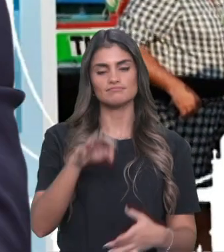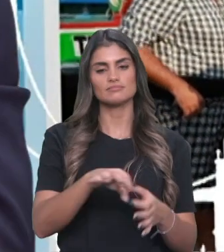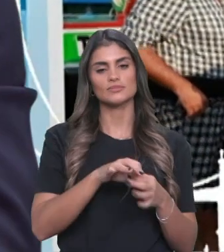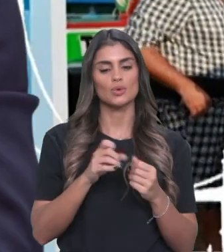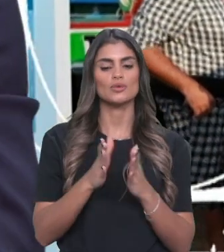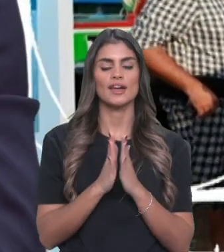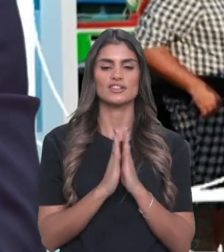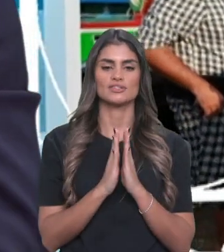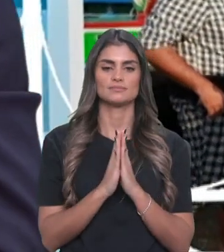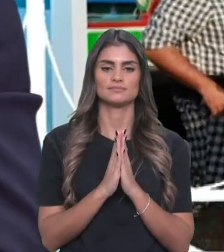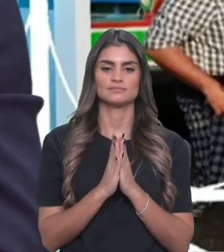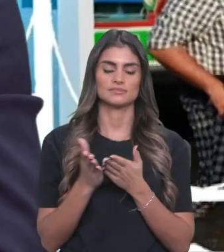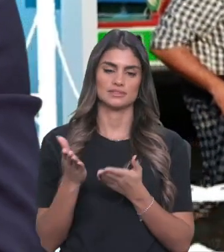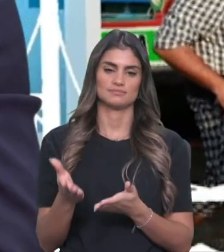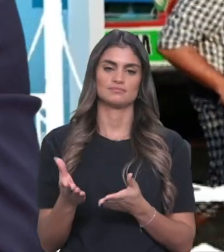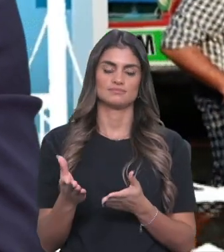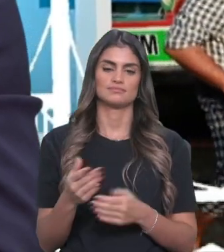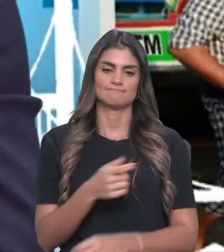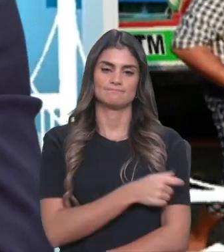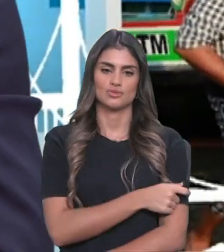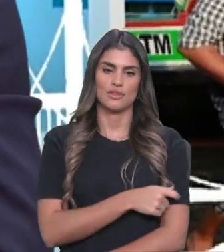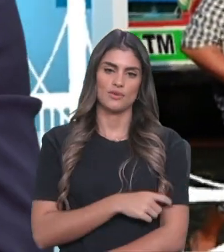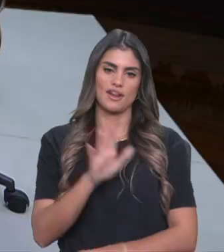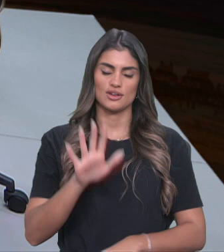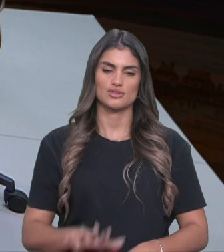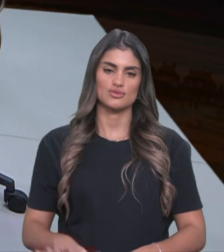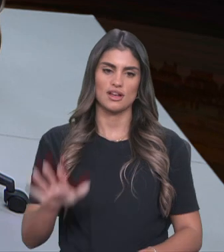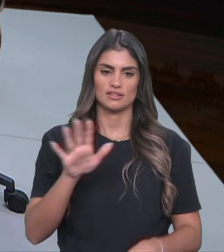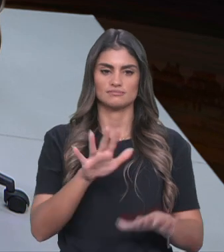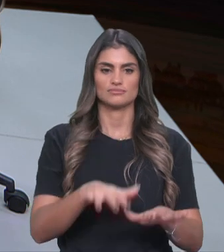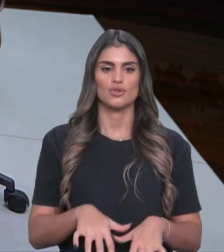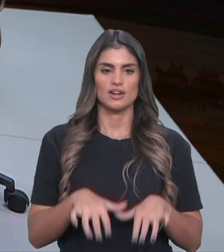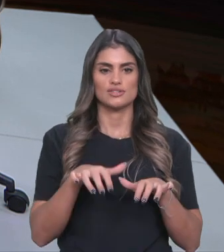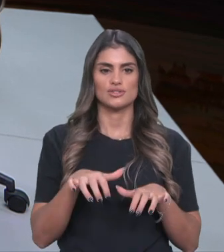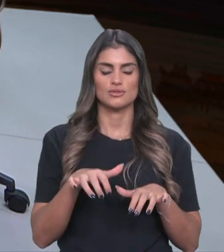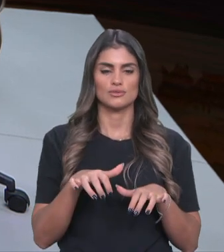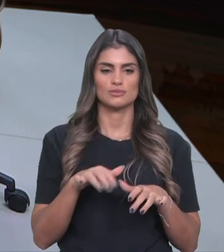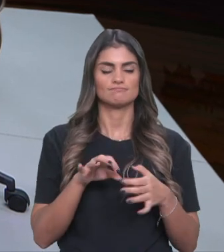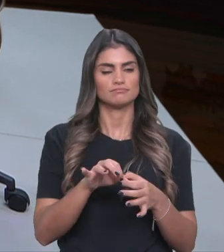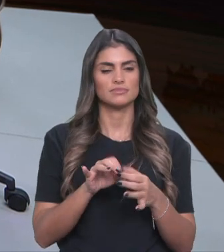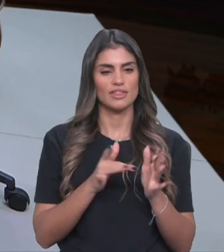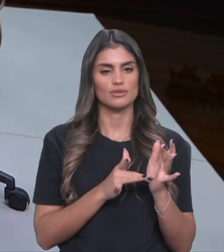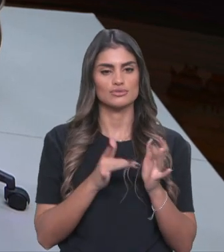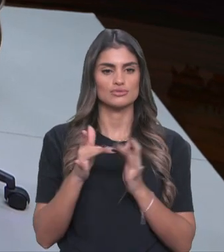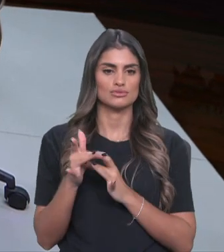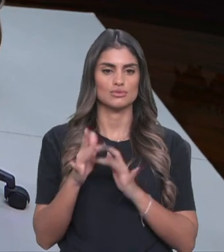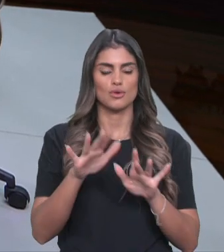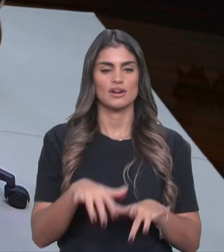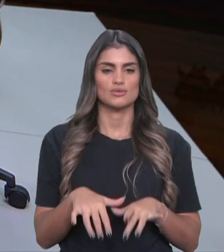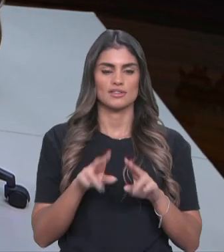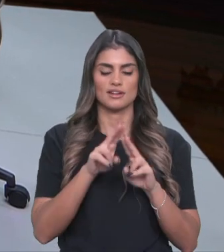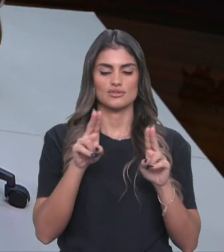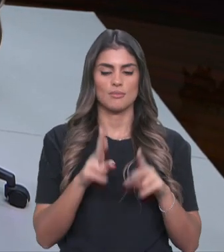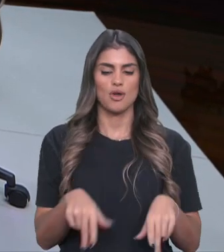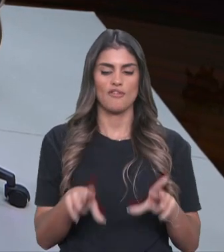a Igreja. Dom José Cordeiro, delegado nacional para os congressos eucarísticos, não é? Enfim, depois o Congresso Internacional é uma nova